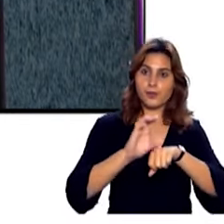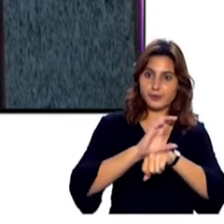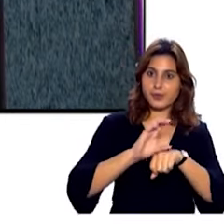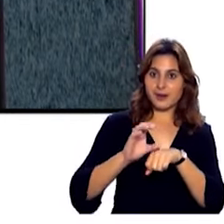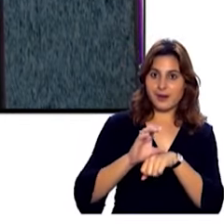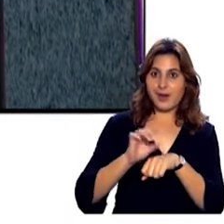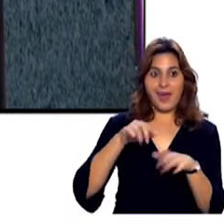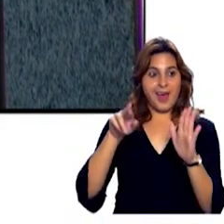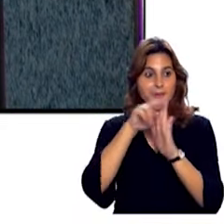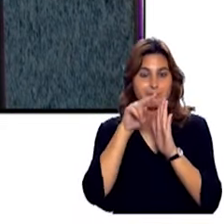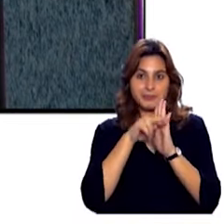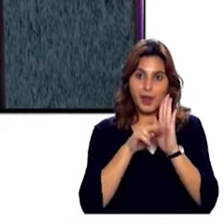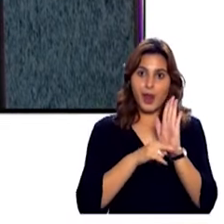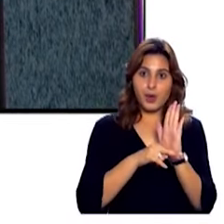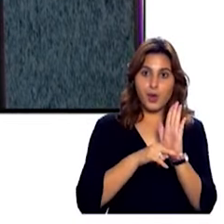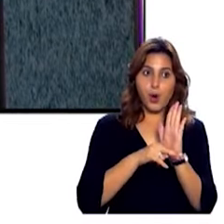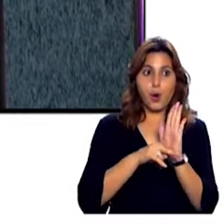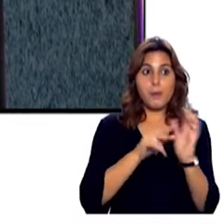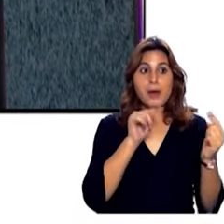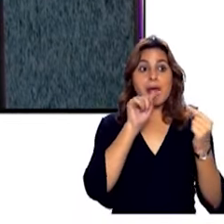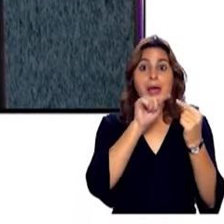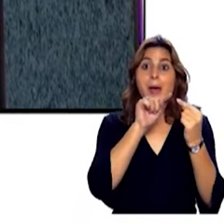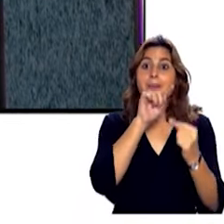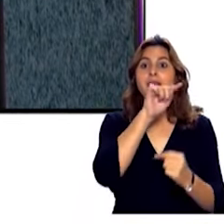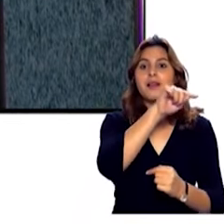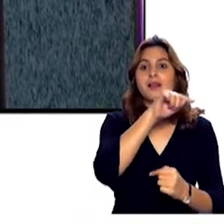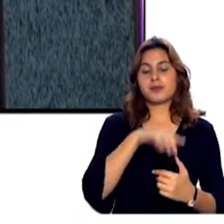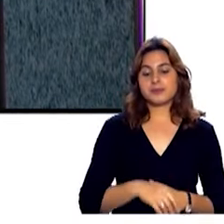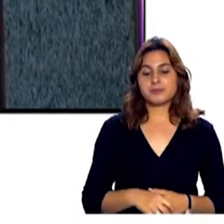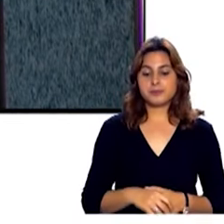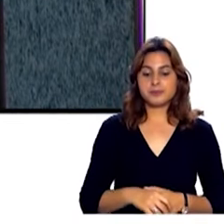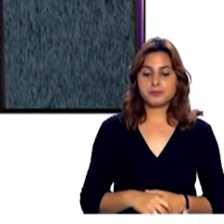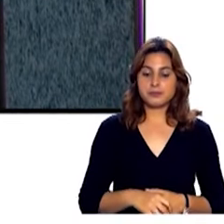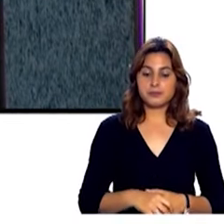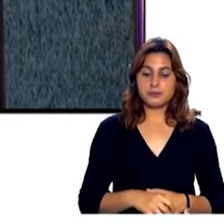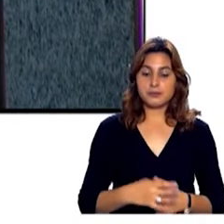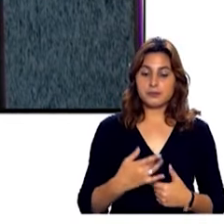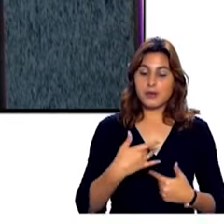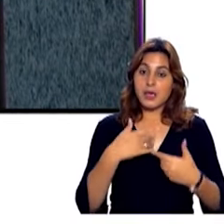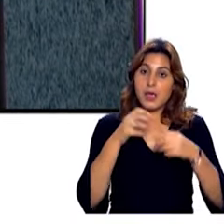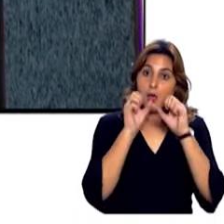norma vivente eu só posso controlar Norma vivente